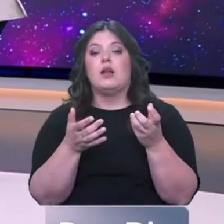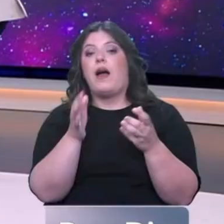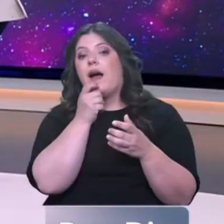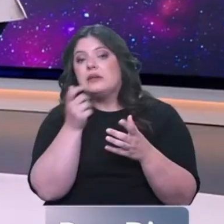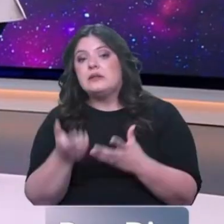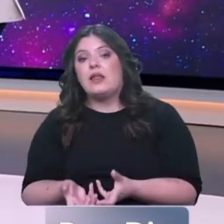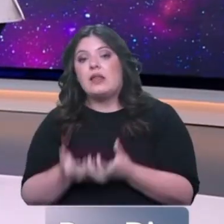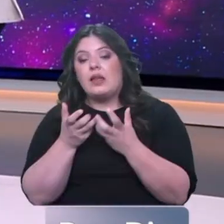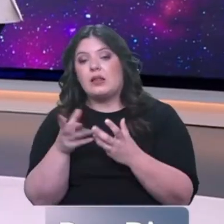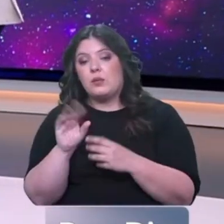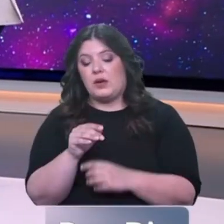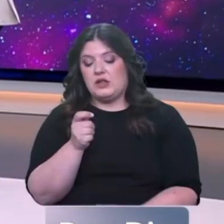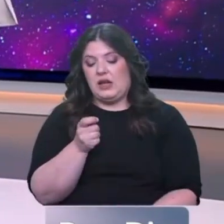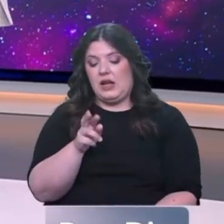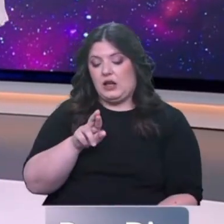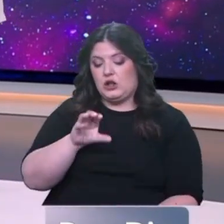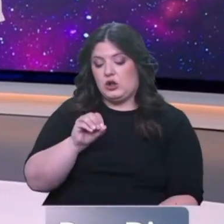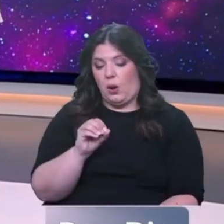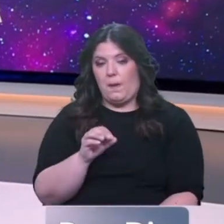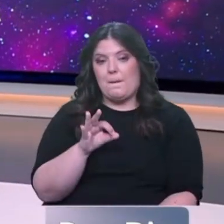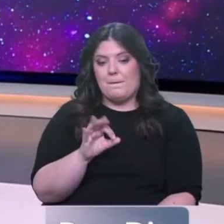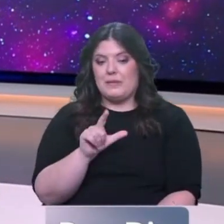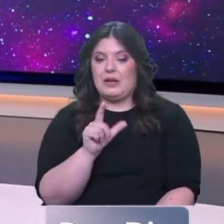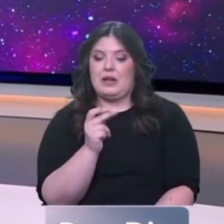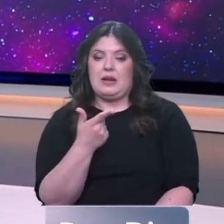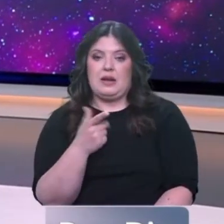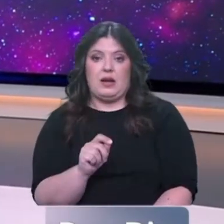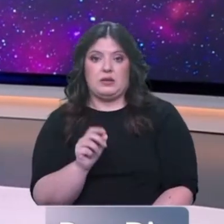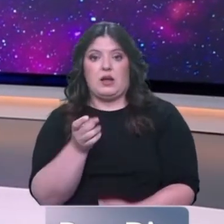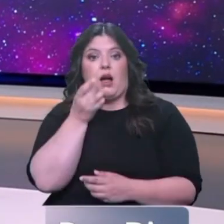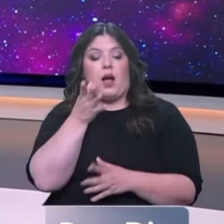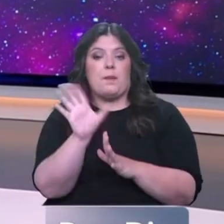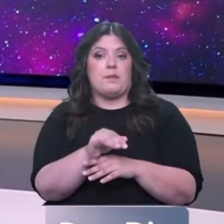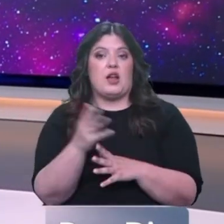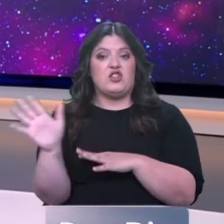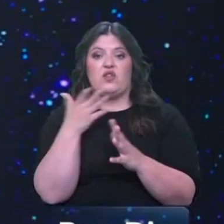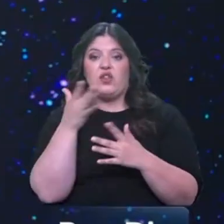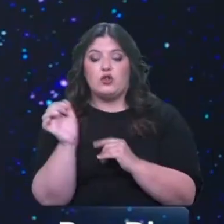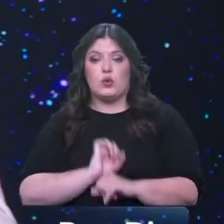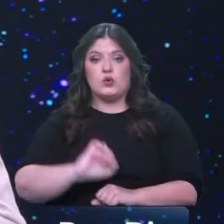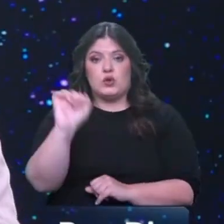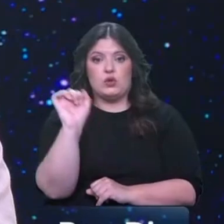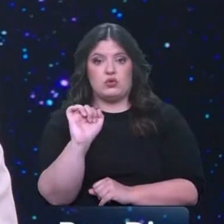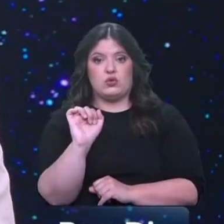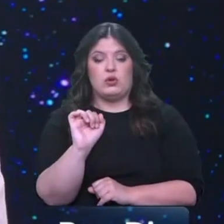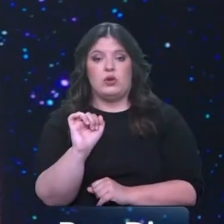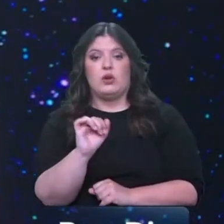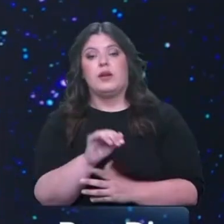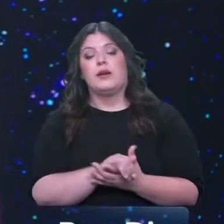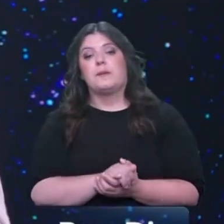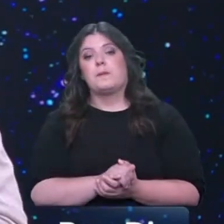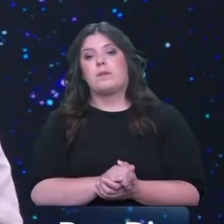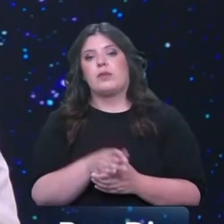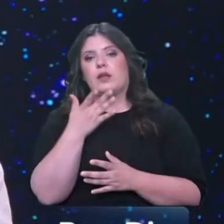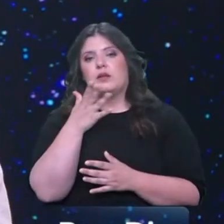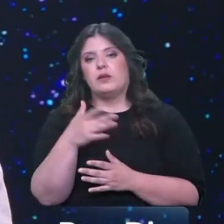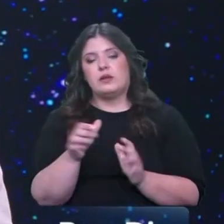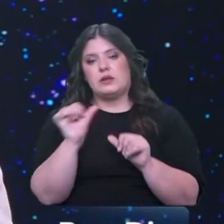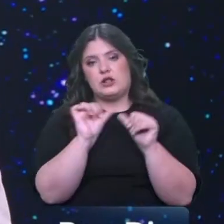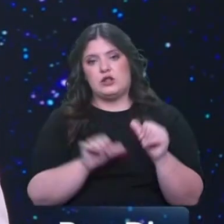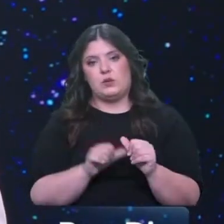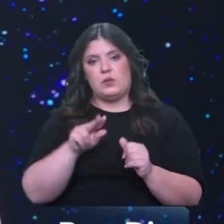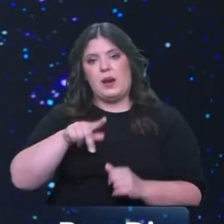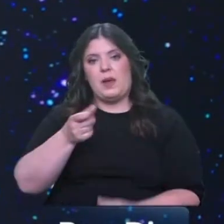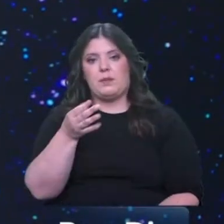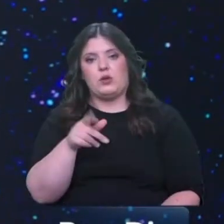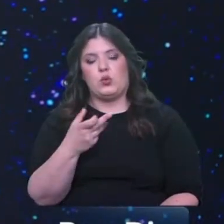for um exoplaneta, supostamente mais velozes são os seus ventos. O planeta com os ventos mais velozes do sistema solar é